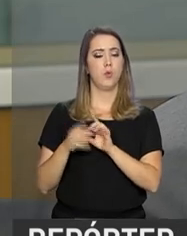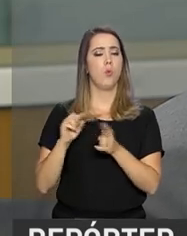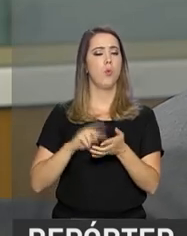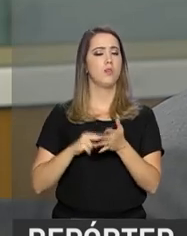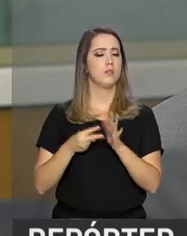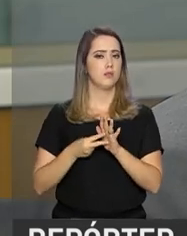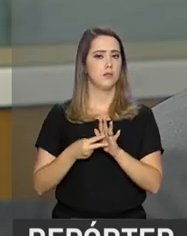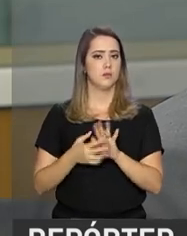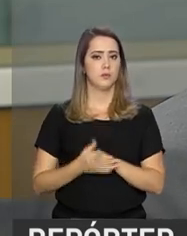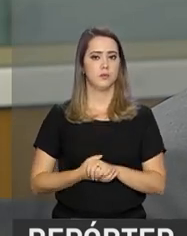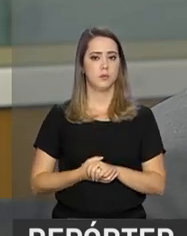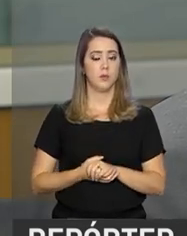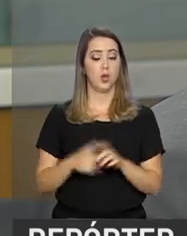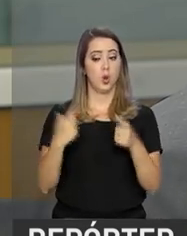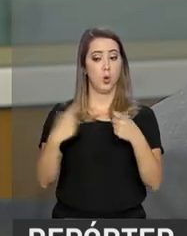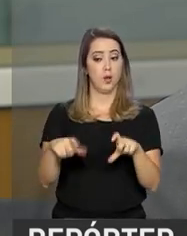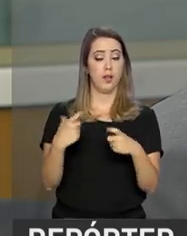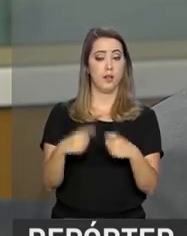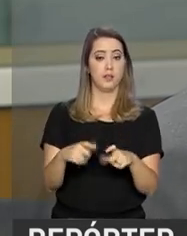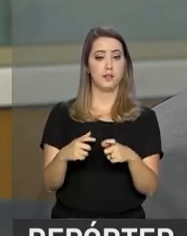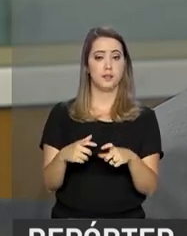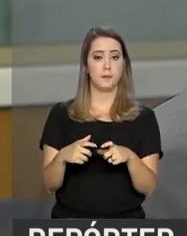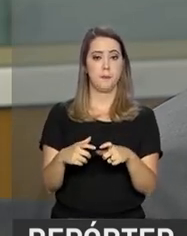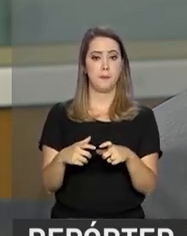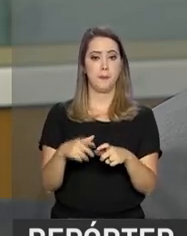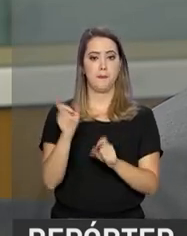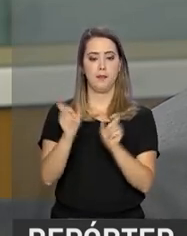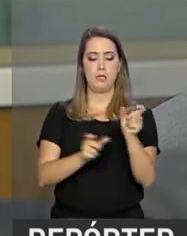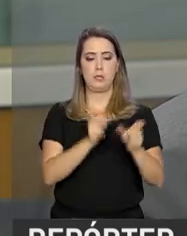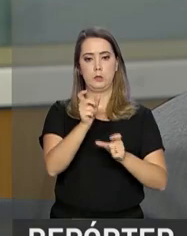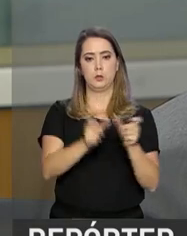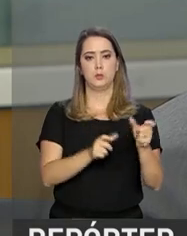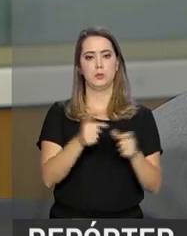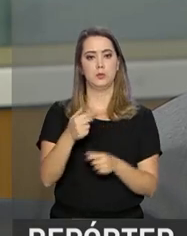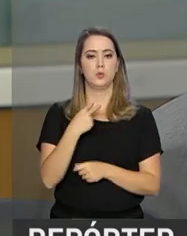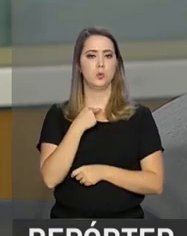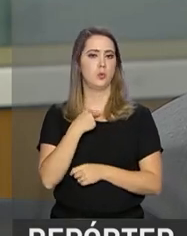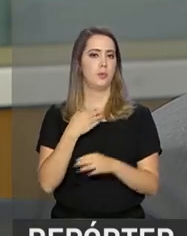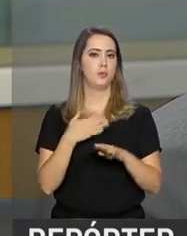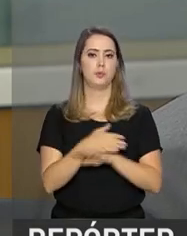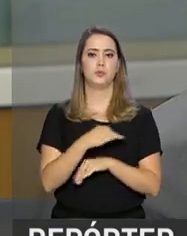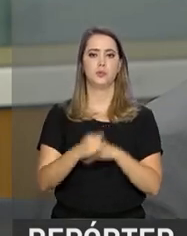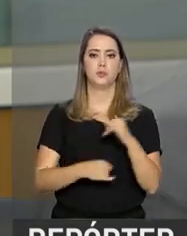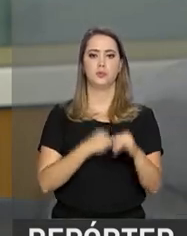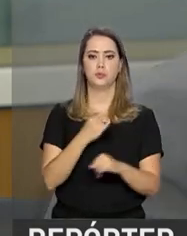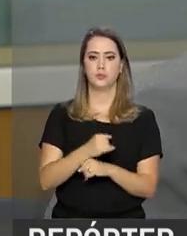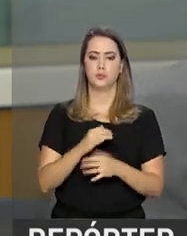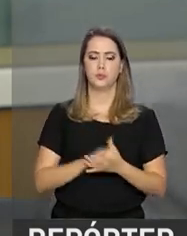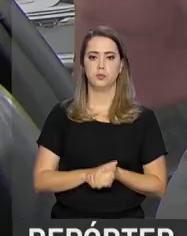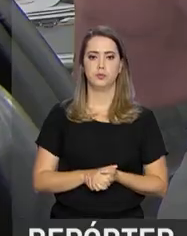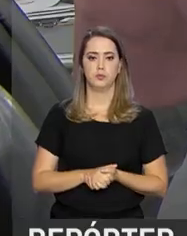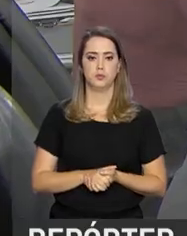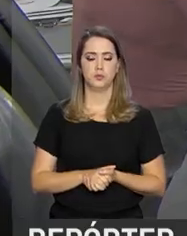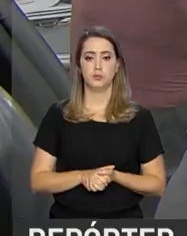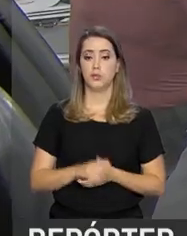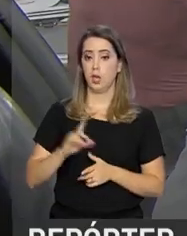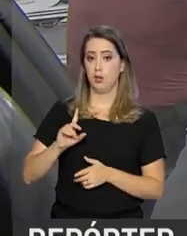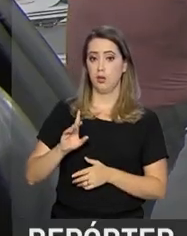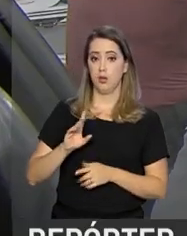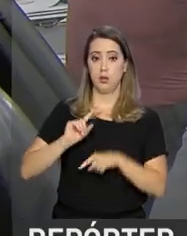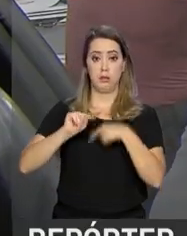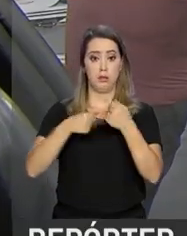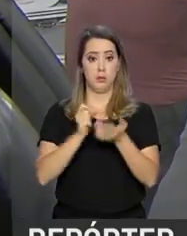dizer isso em regiões onde as pessoas não podem acessar a internet teve início depois dessa assinatura que